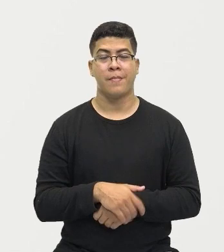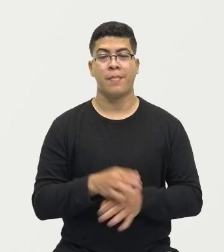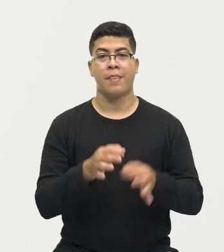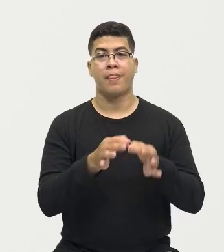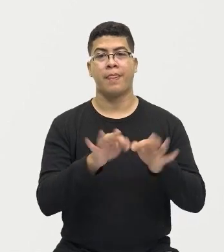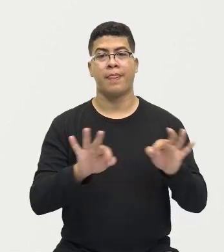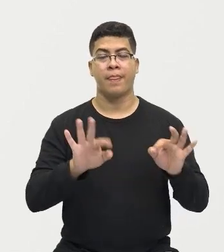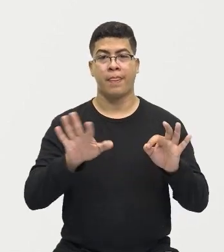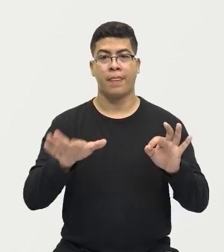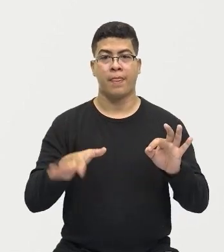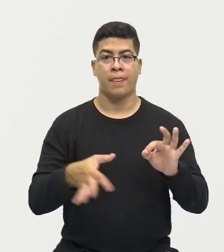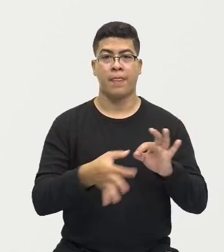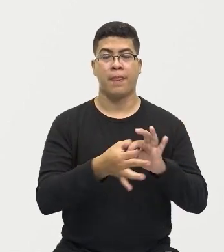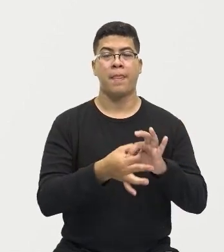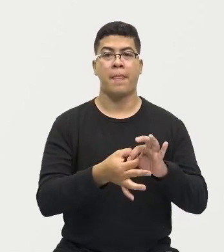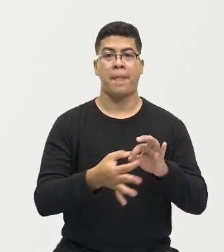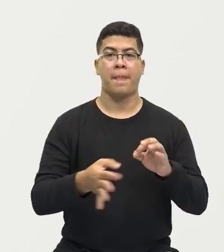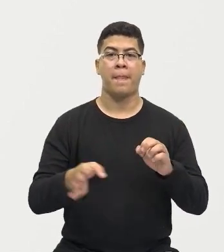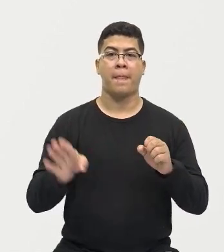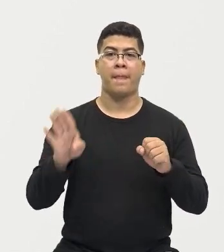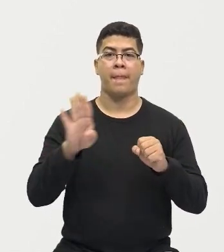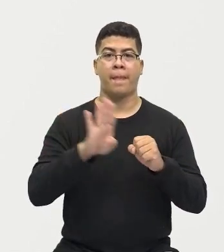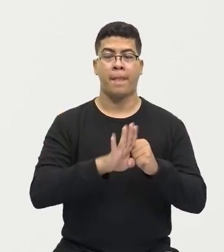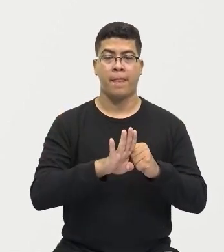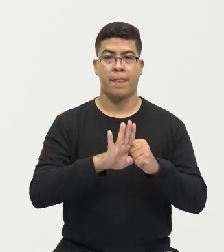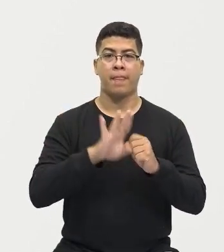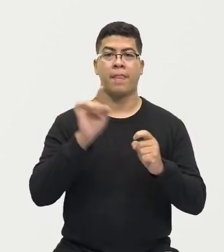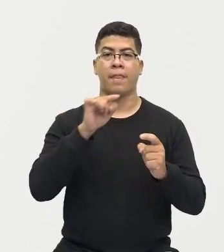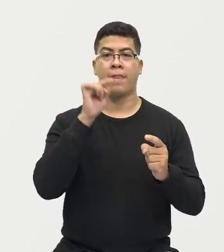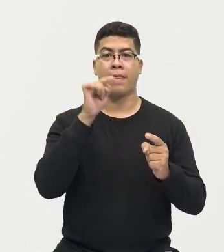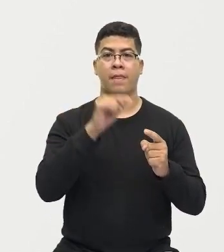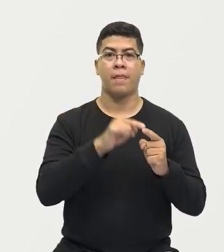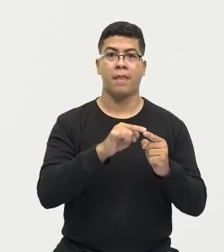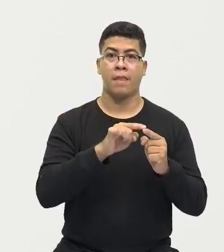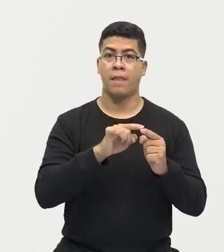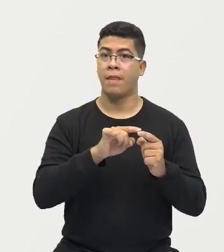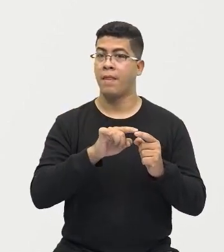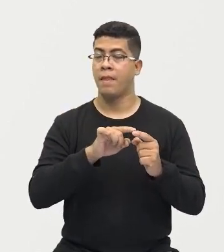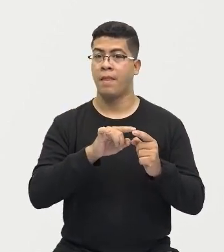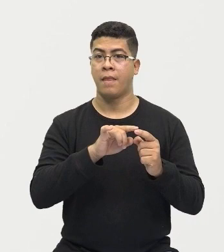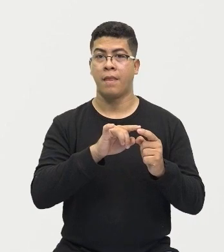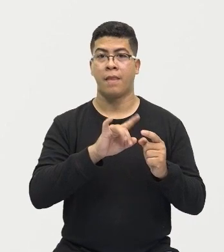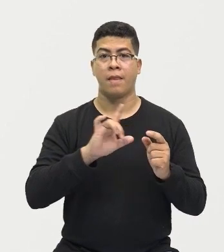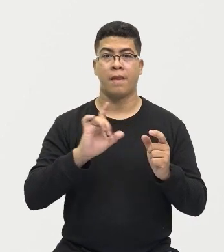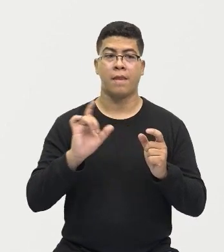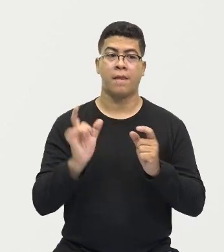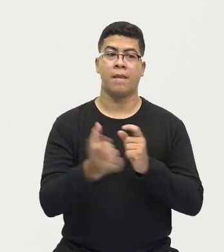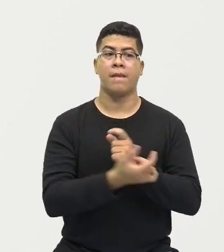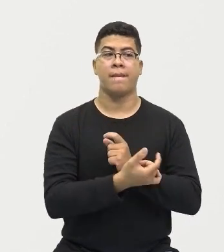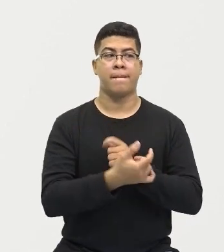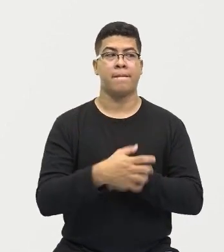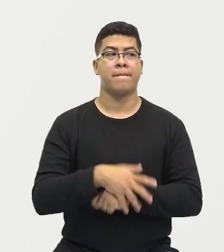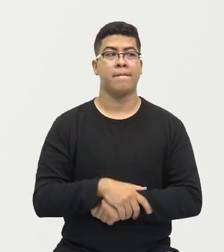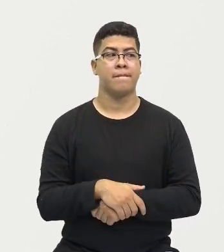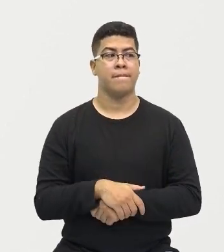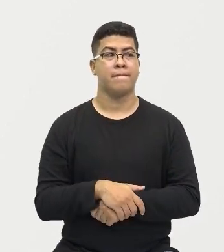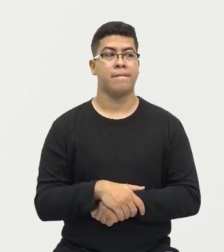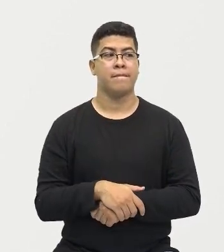subordinada, substantiva, objetiva, indireta. Olha só, poucos economistas creem. Presta atenção aqui,